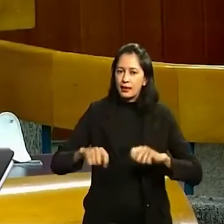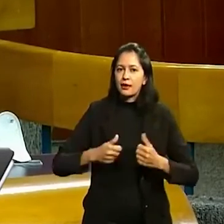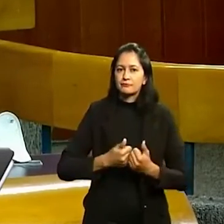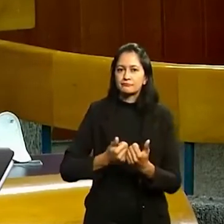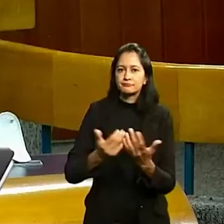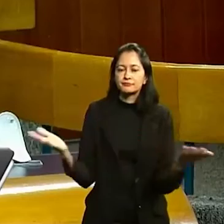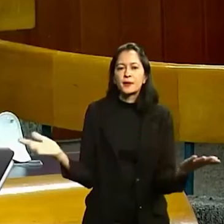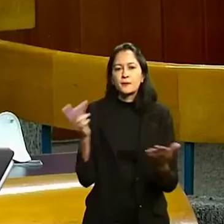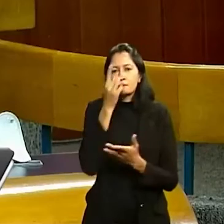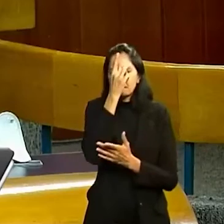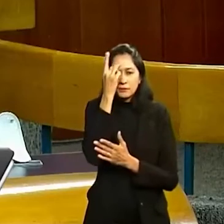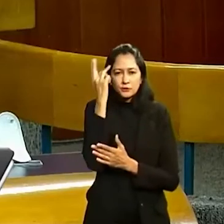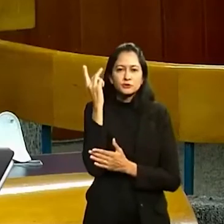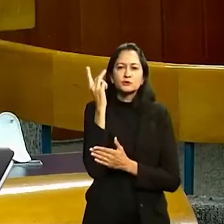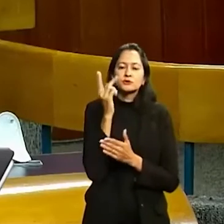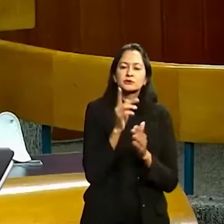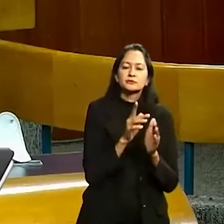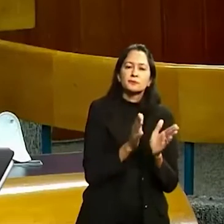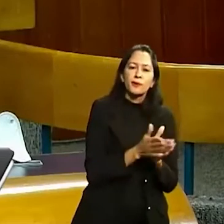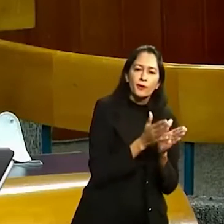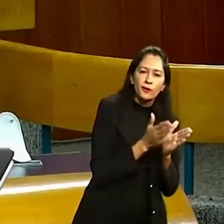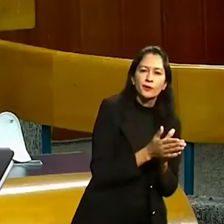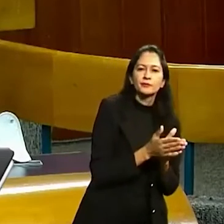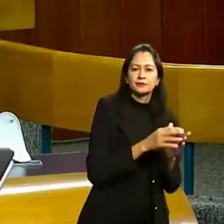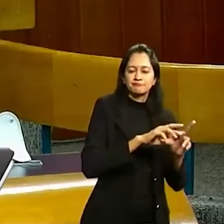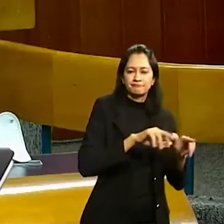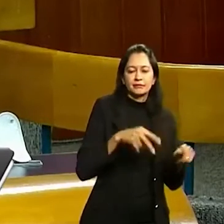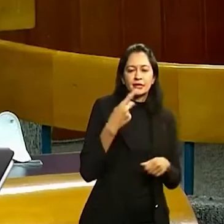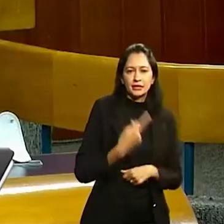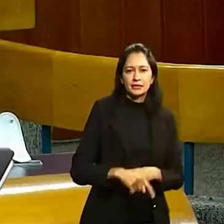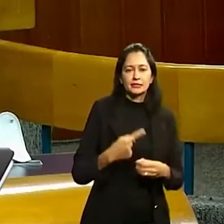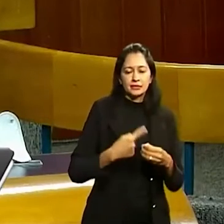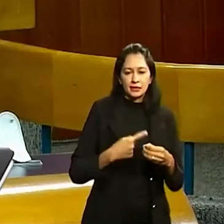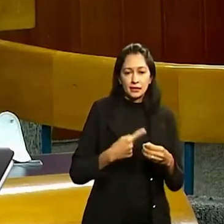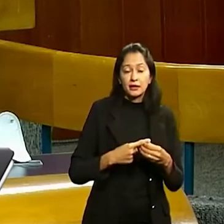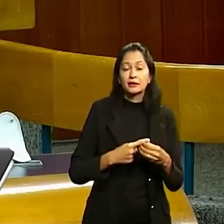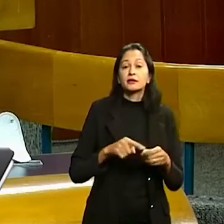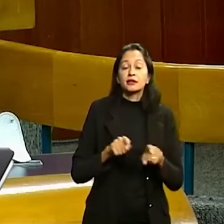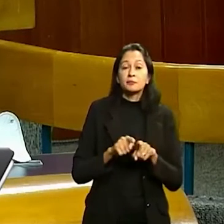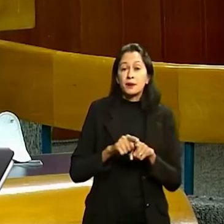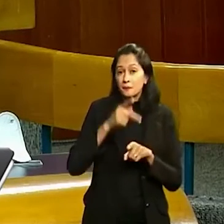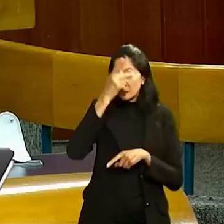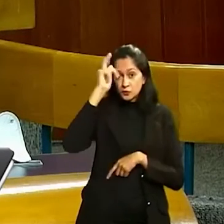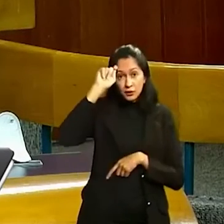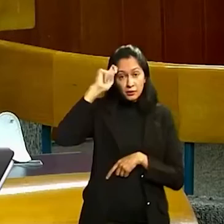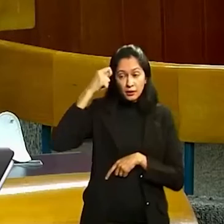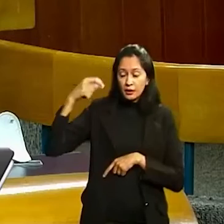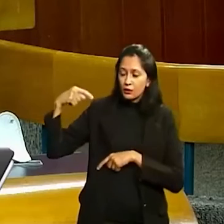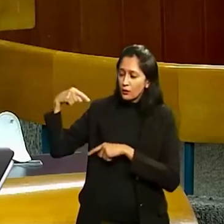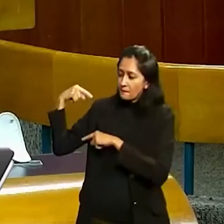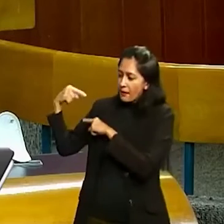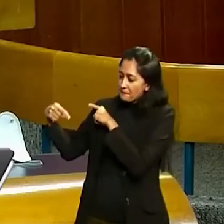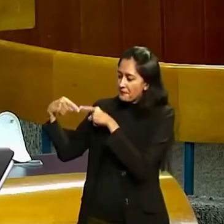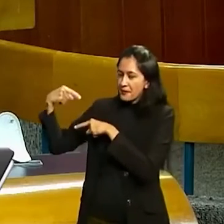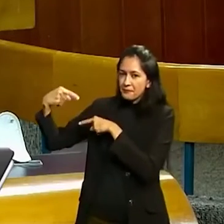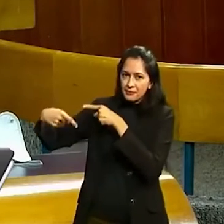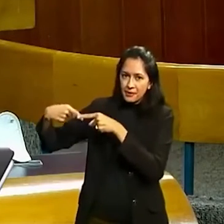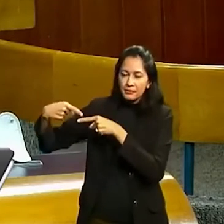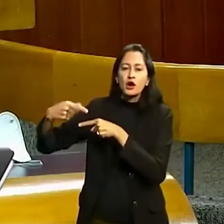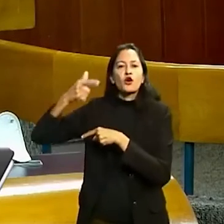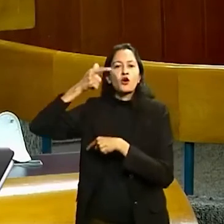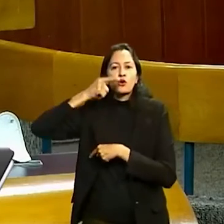que proporcionaram a minha ancestralidade, que no futuro pudessem ter uma mulher